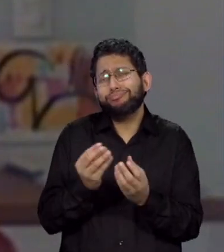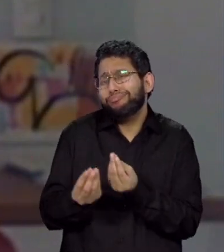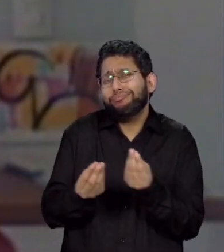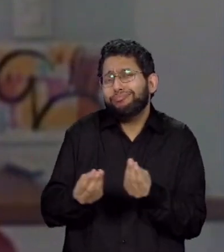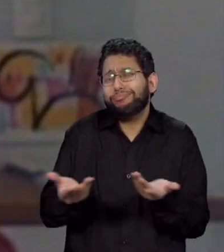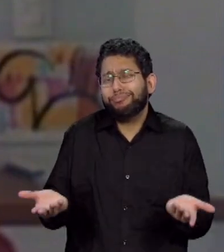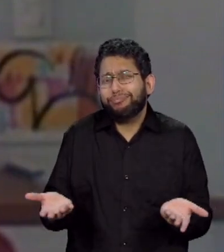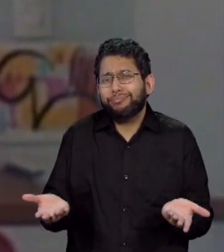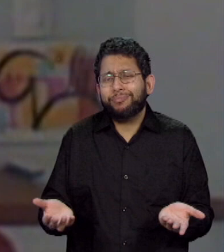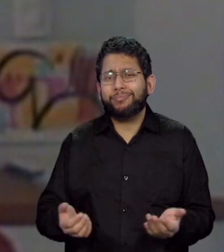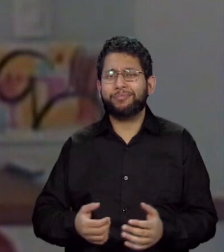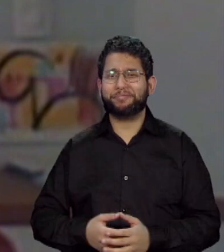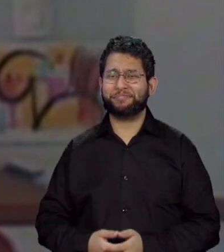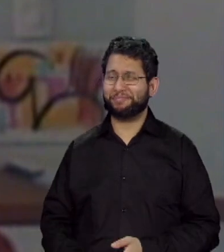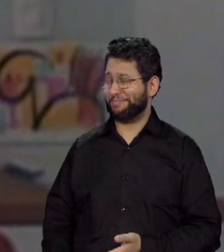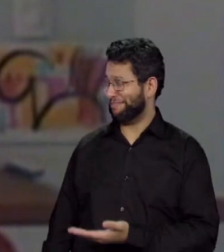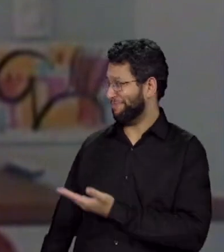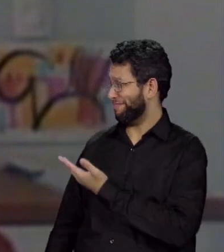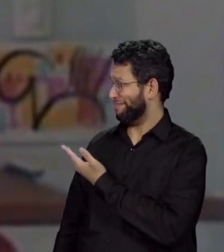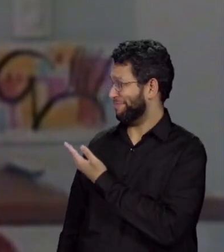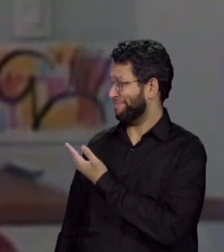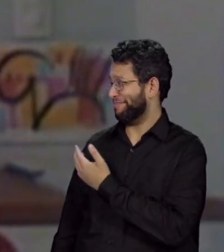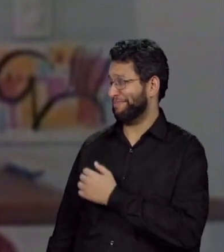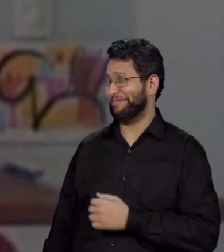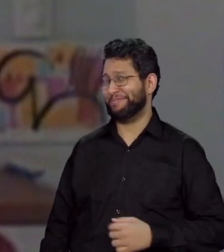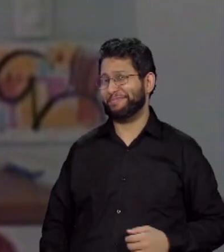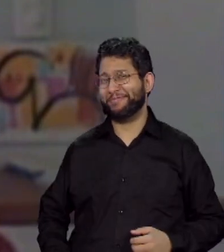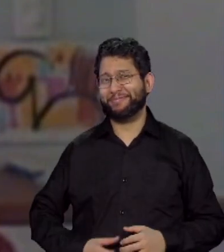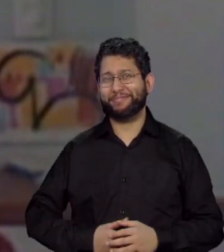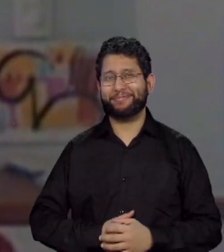eles se interligam.